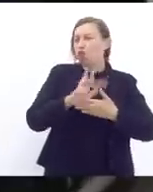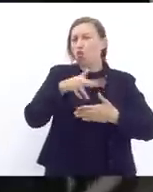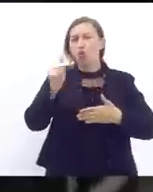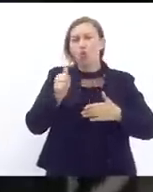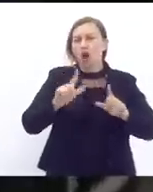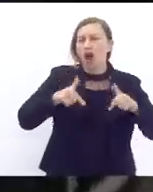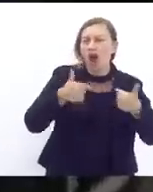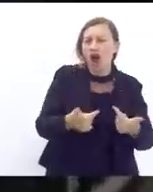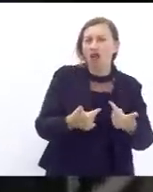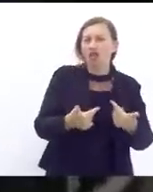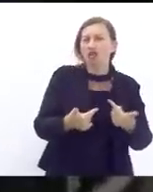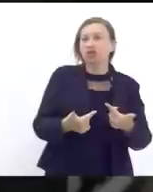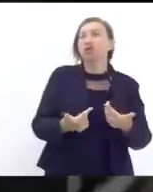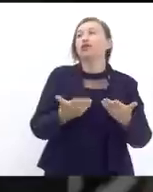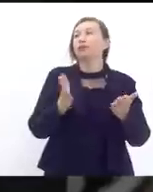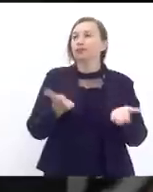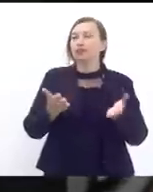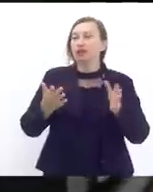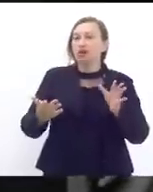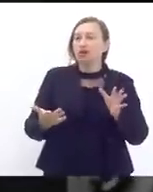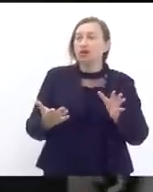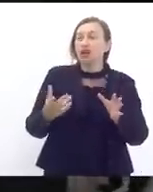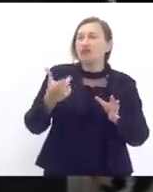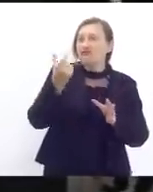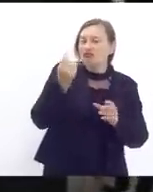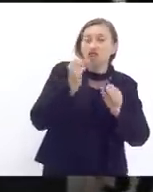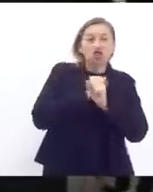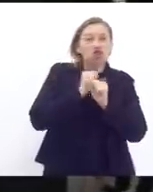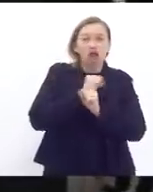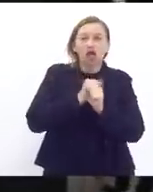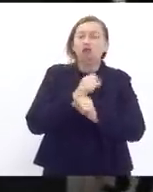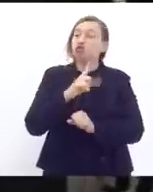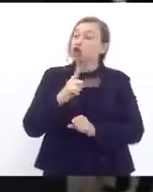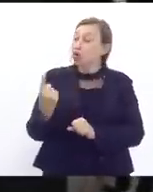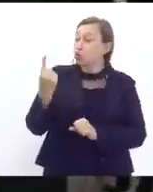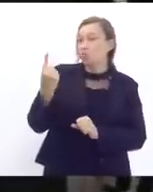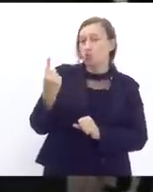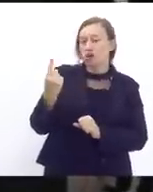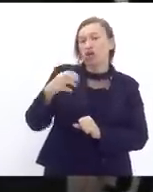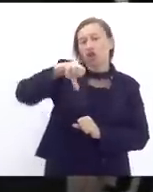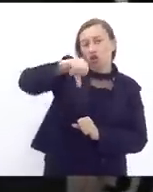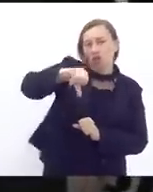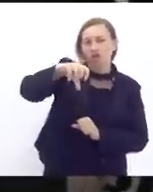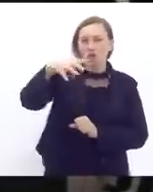uma cuja fundamento já está levando 20 anos essa 9482